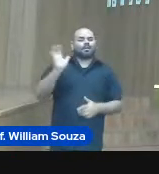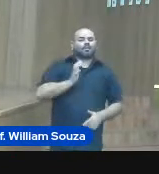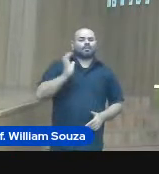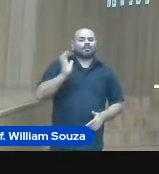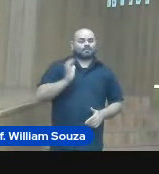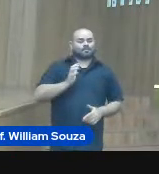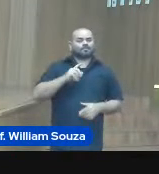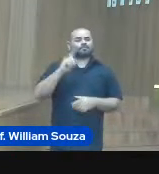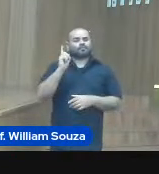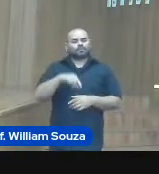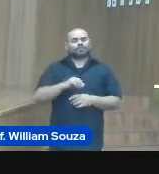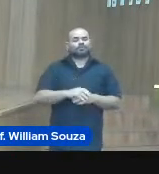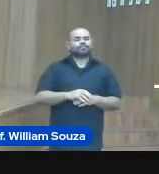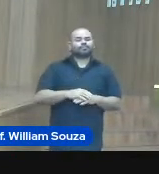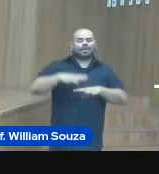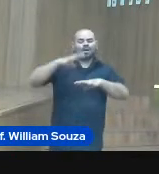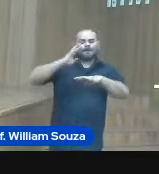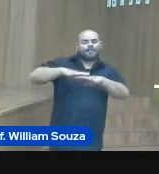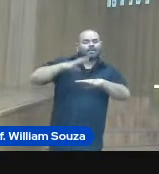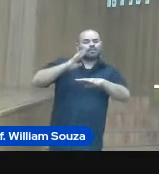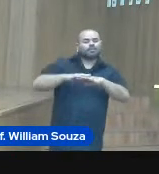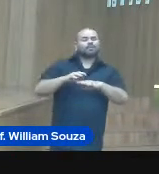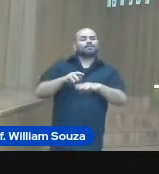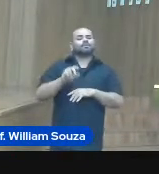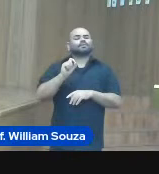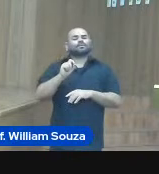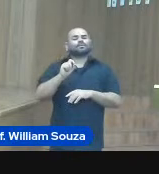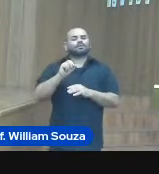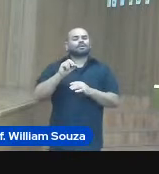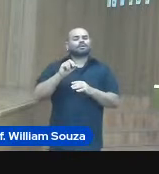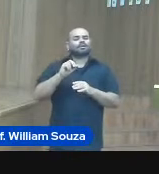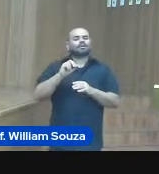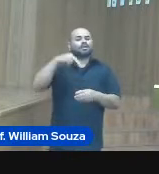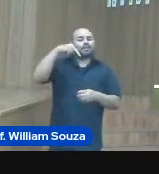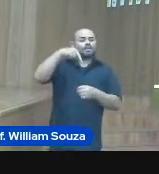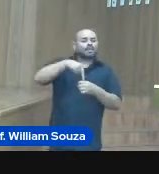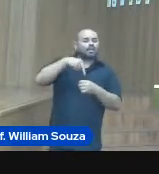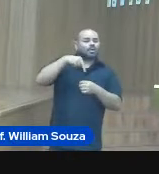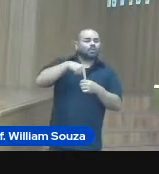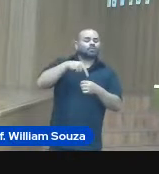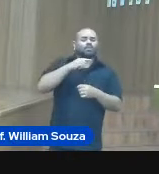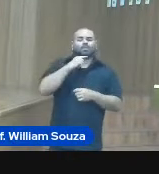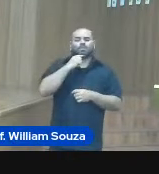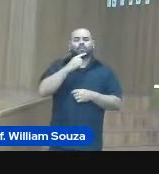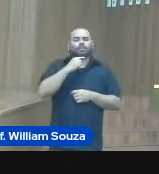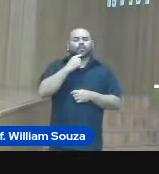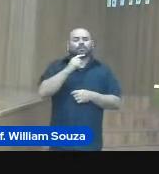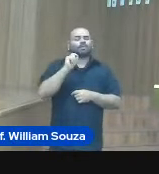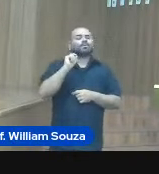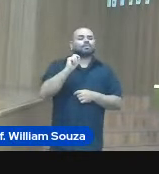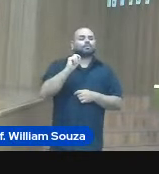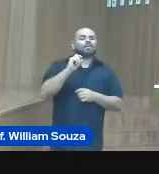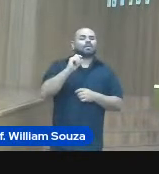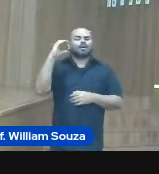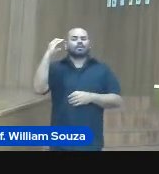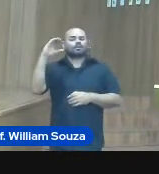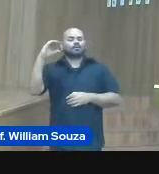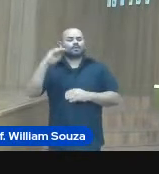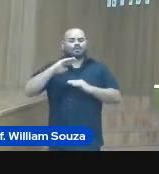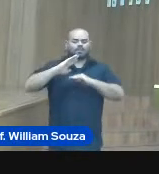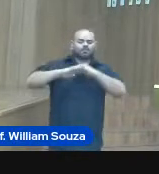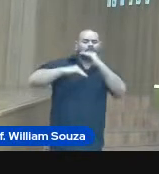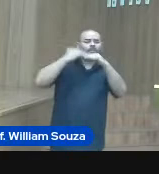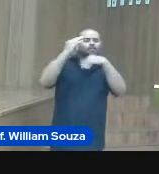Esse discurso da matemática como algo neutro e que é de uma ciência do